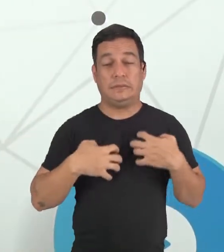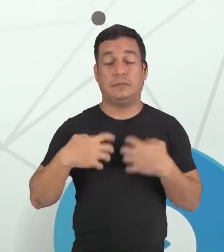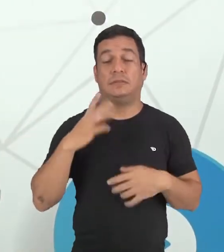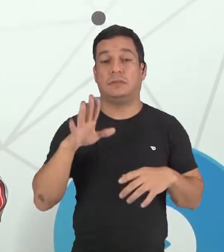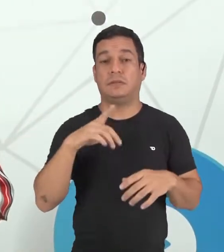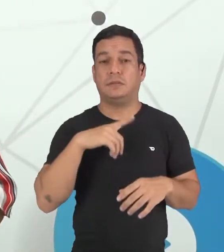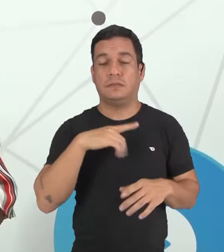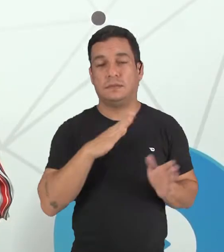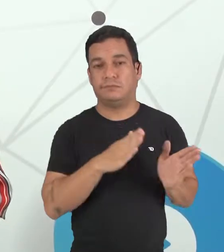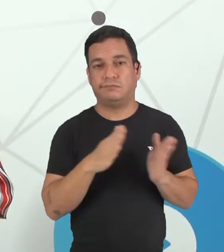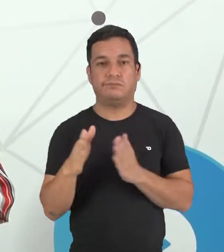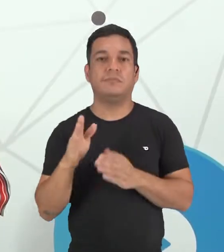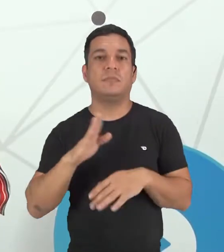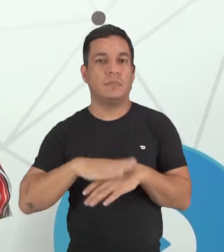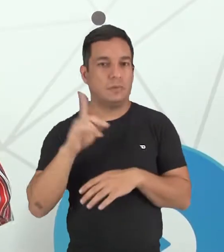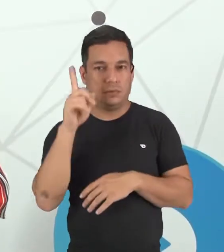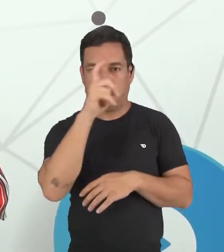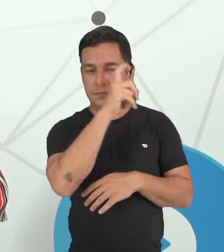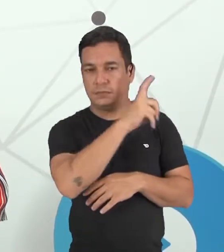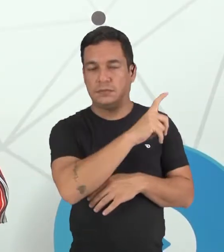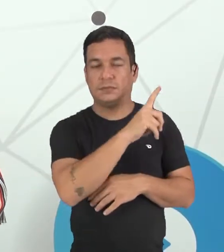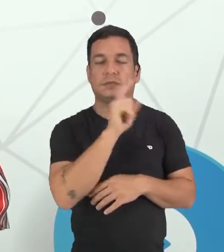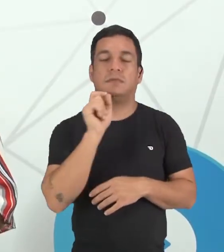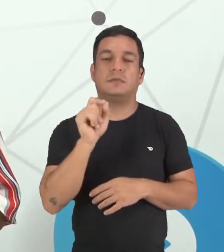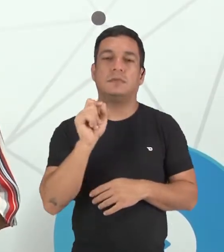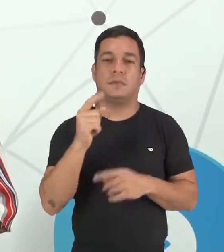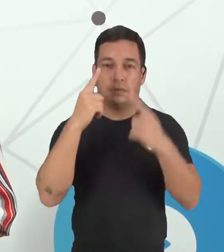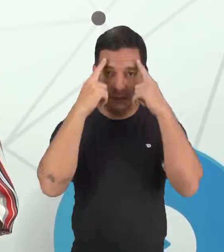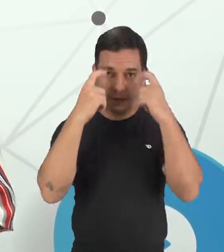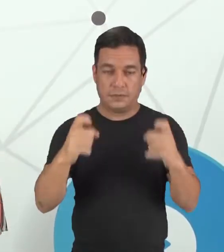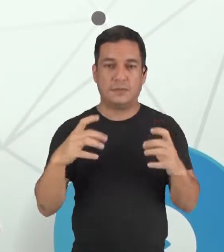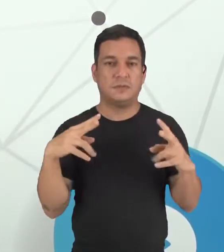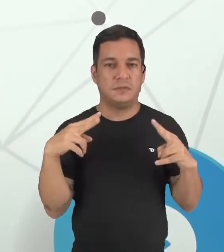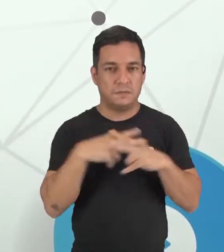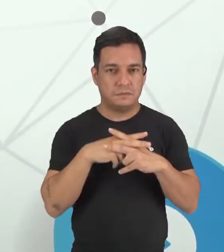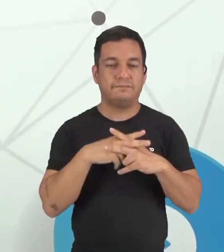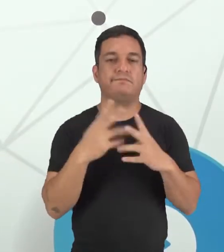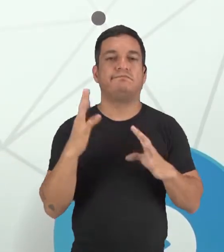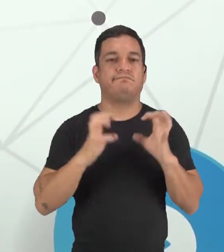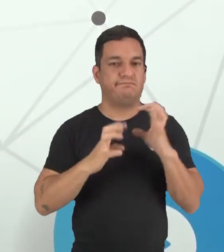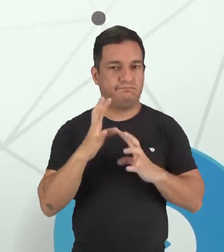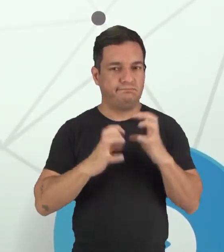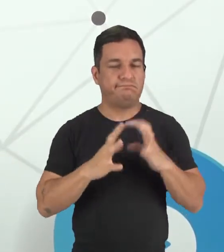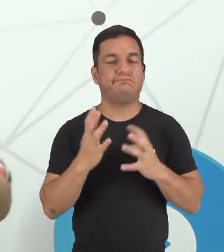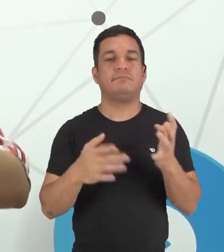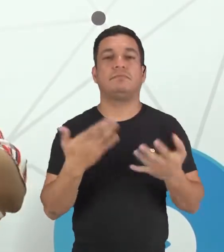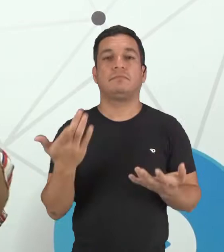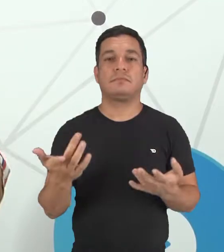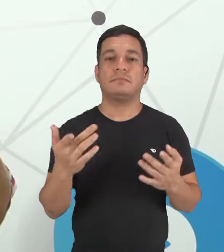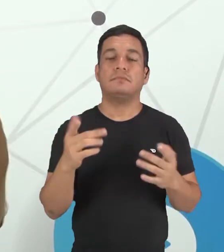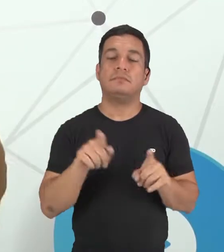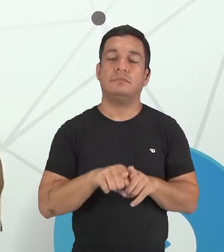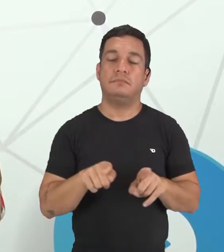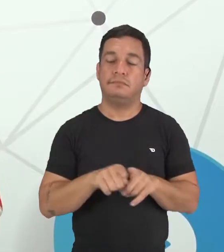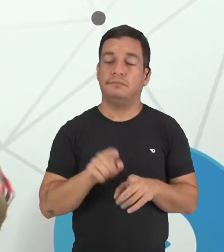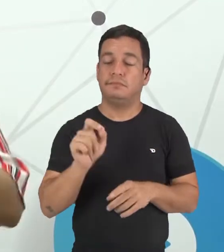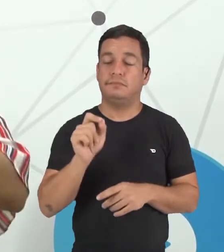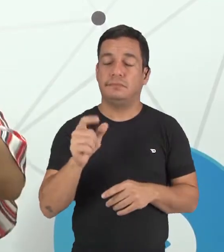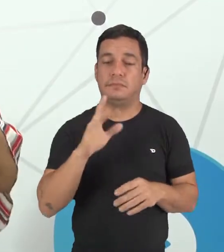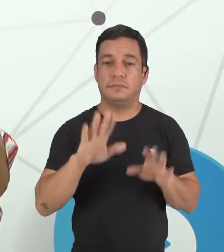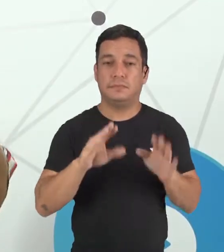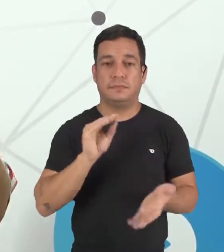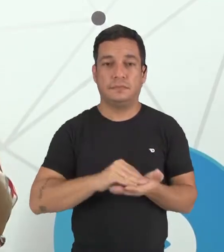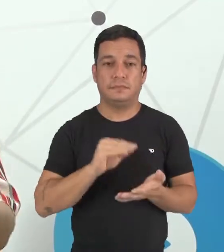partiu para aquela outra fase que é mais complicada, né? Que é a violência física. Então, até essa questão mesmo